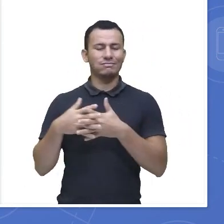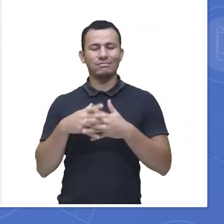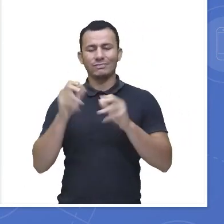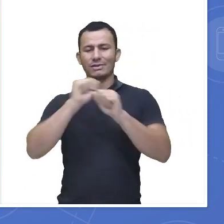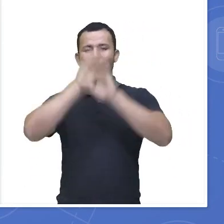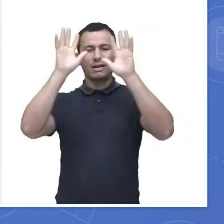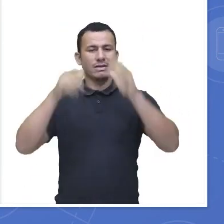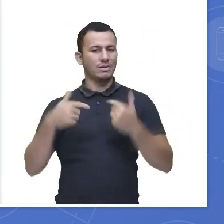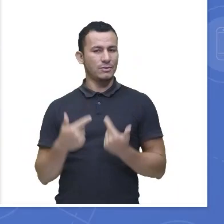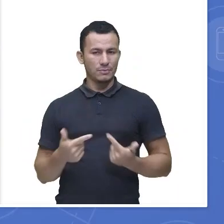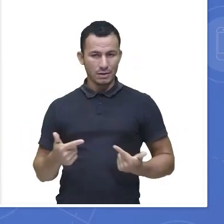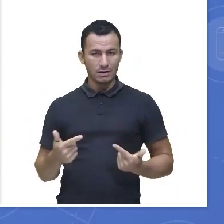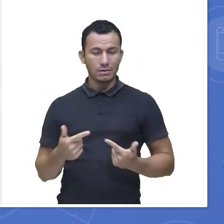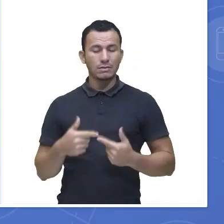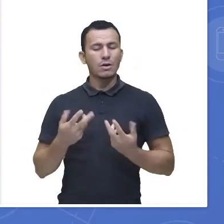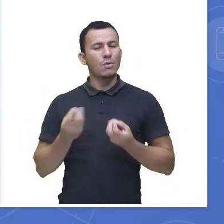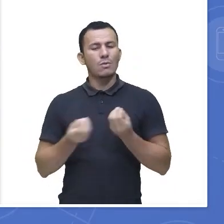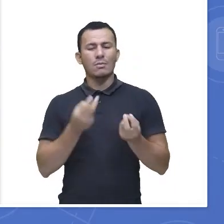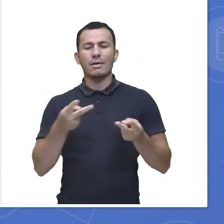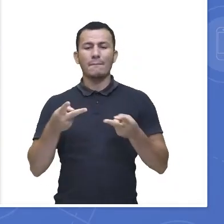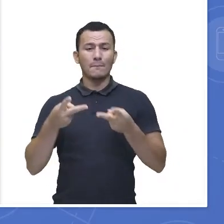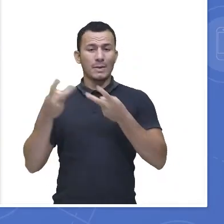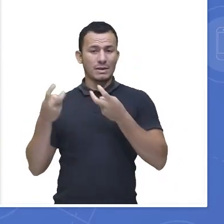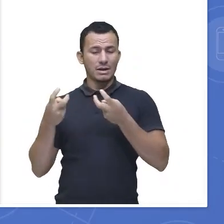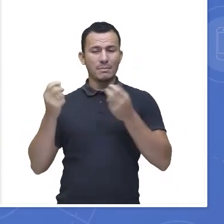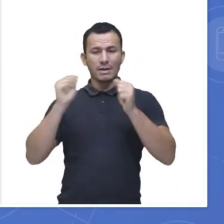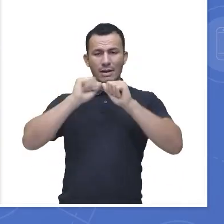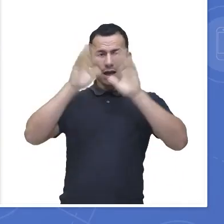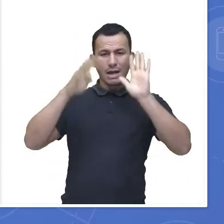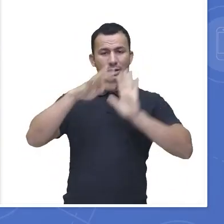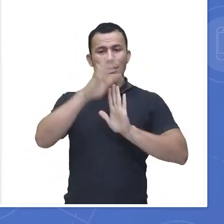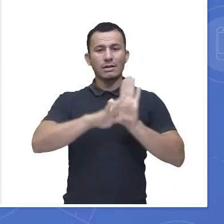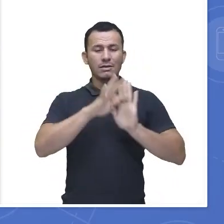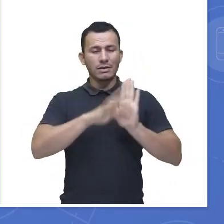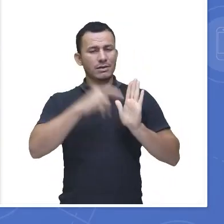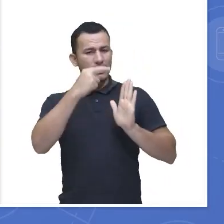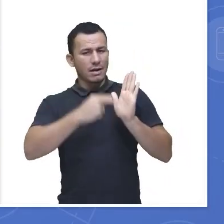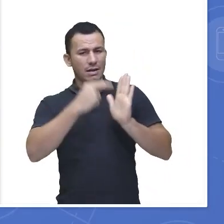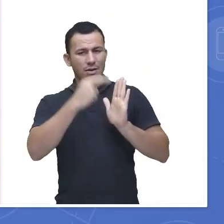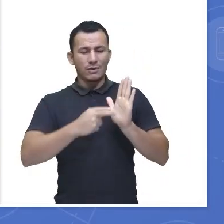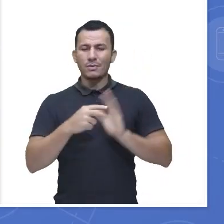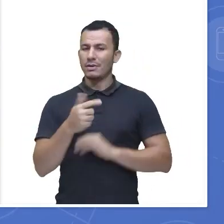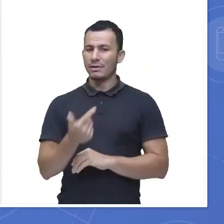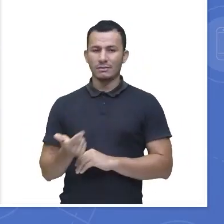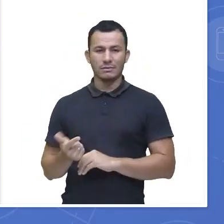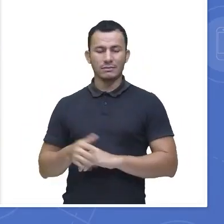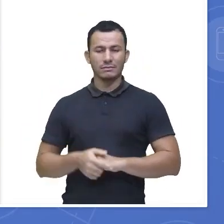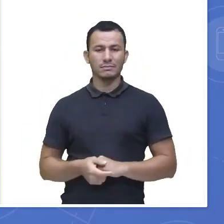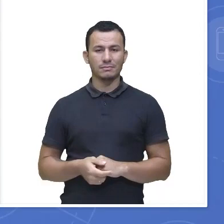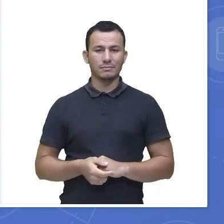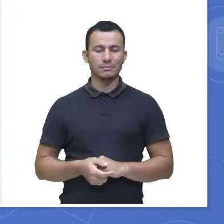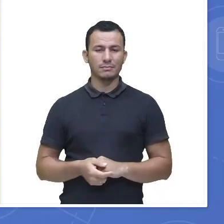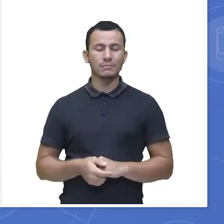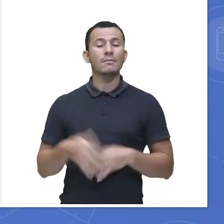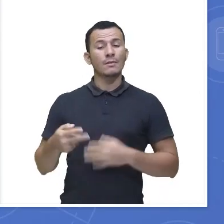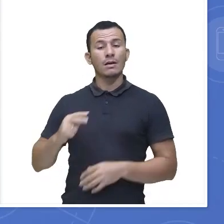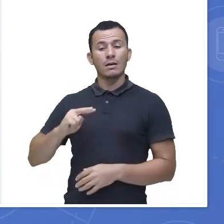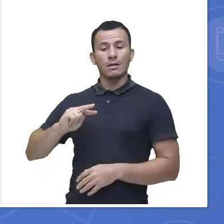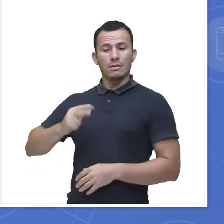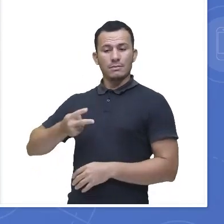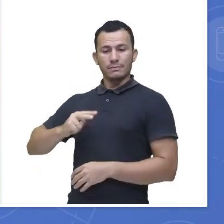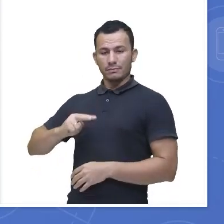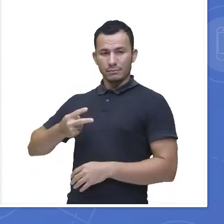não é? Nós identificarmos com clareza, com certeza absoluta de quem é. Então, a